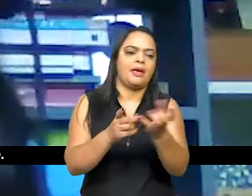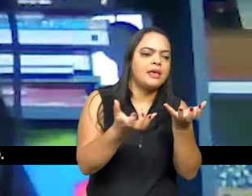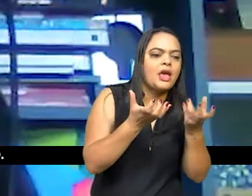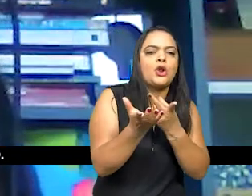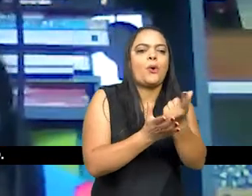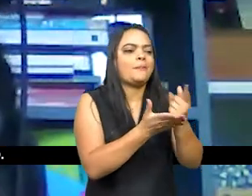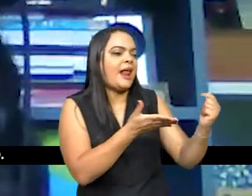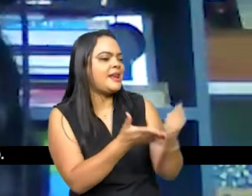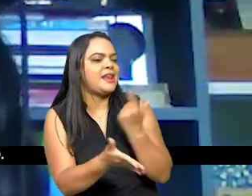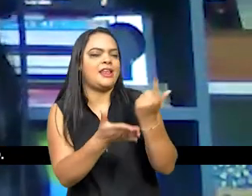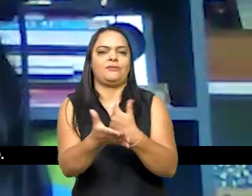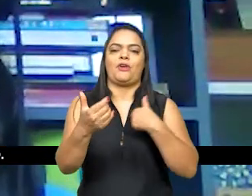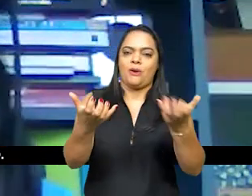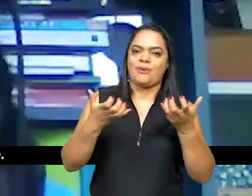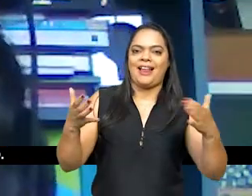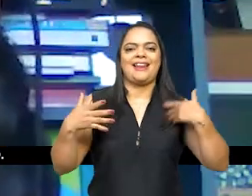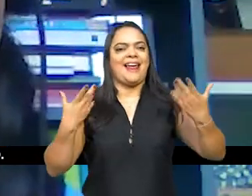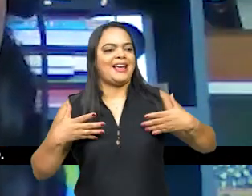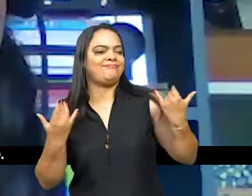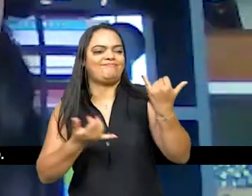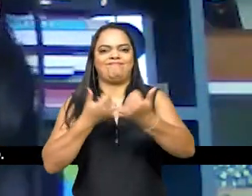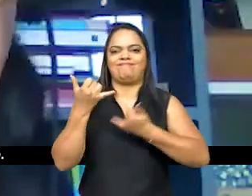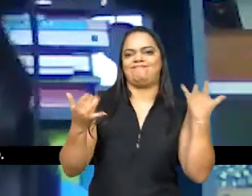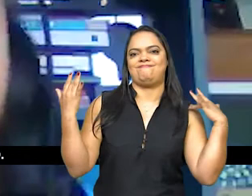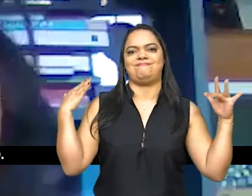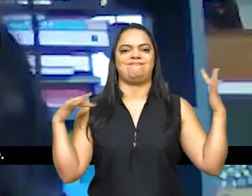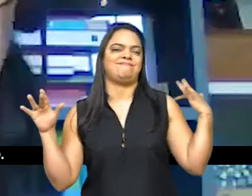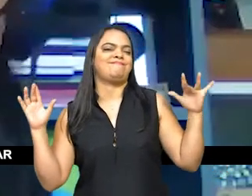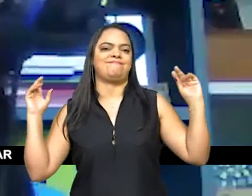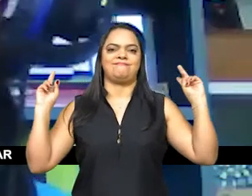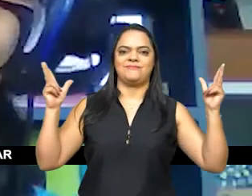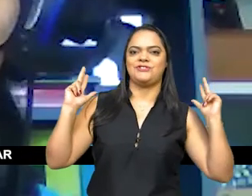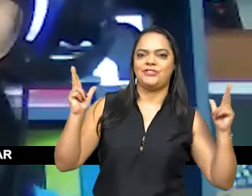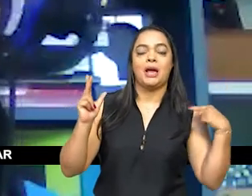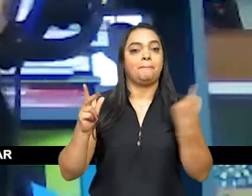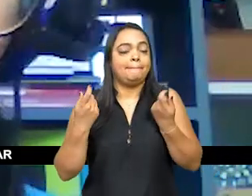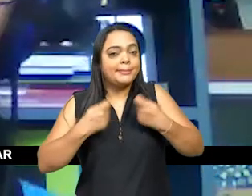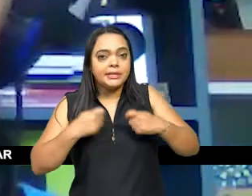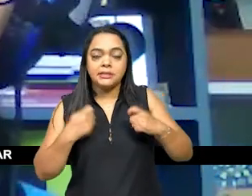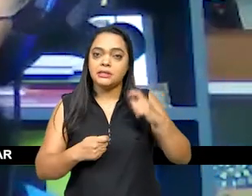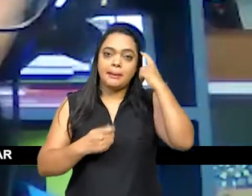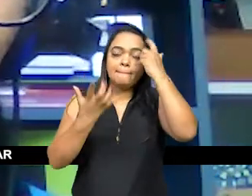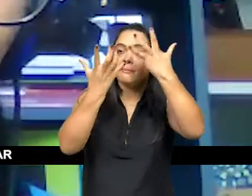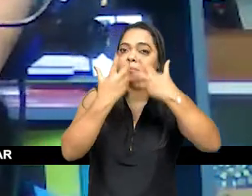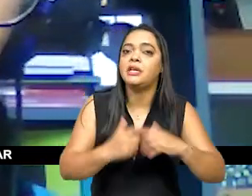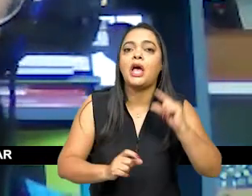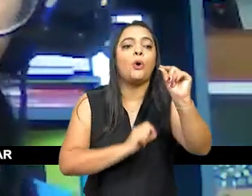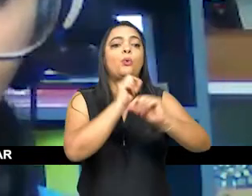ter lazer, né? Para mim, assim, eu acho que é isso. A gente tem que mapear a frente de